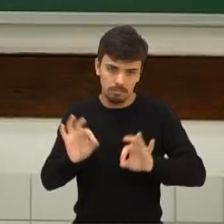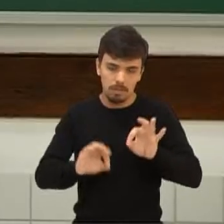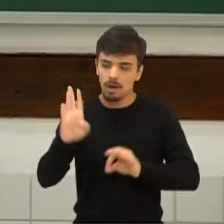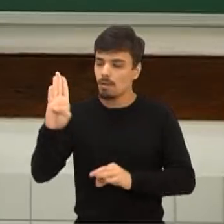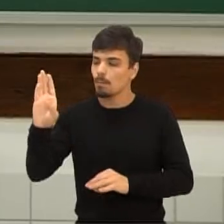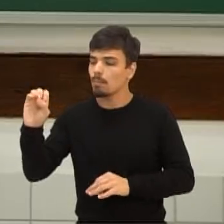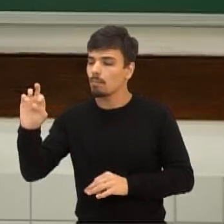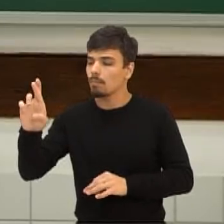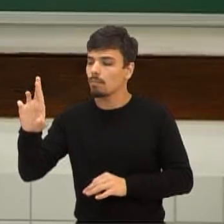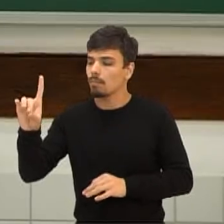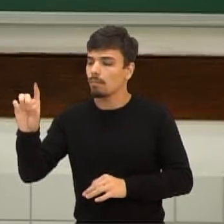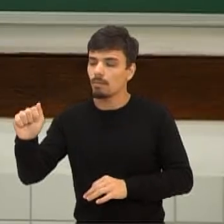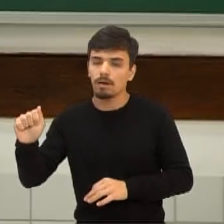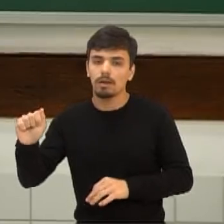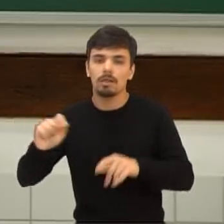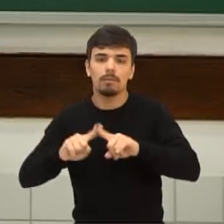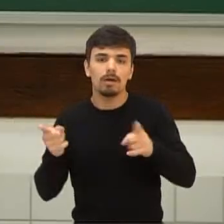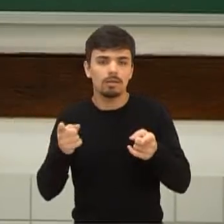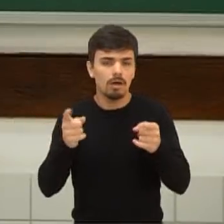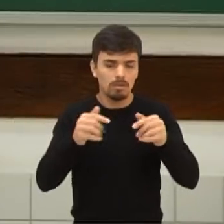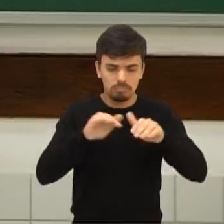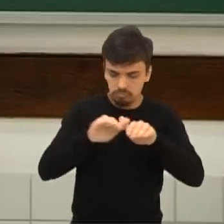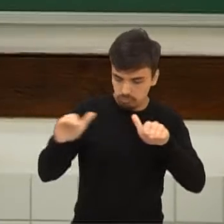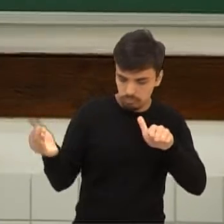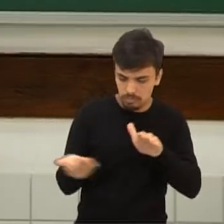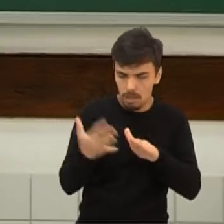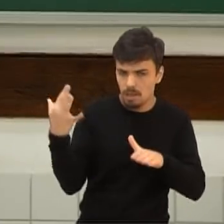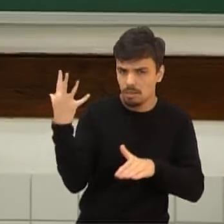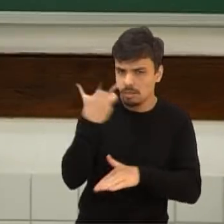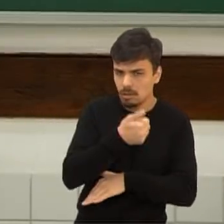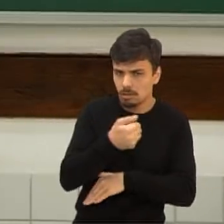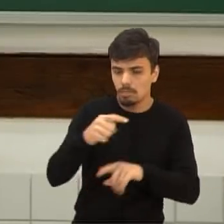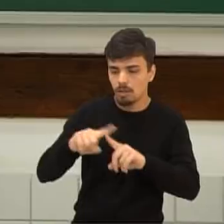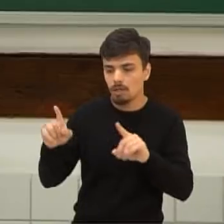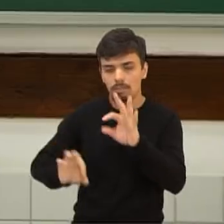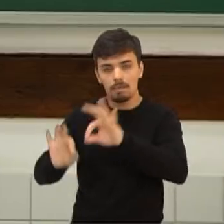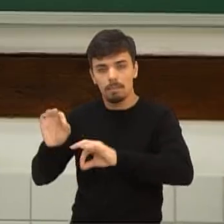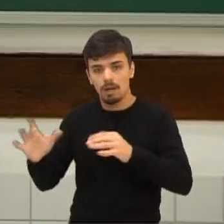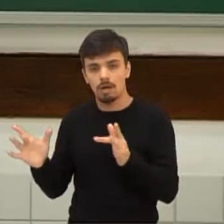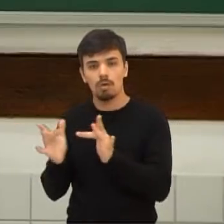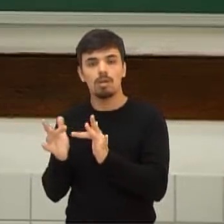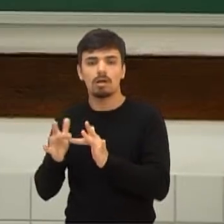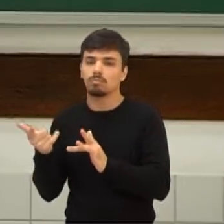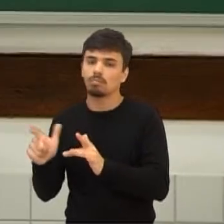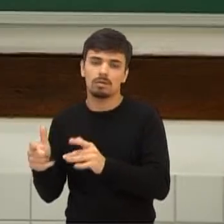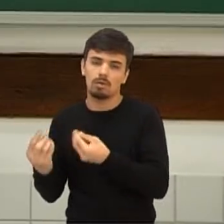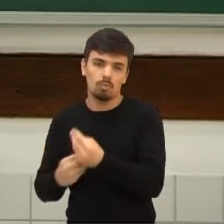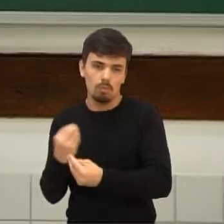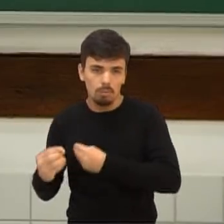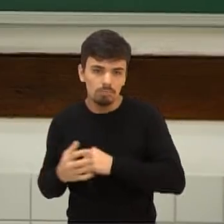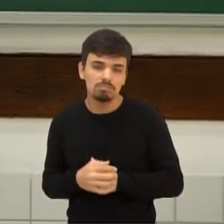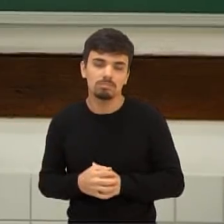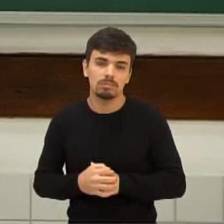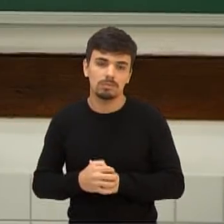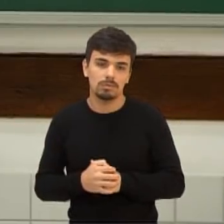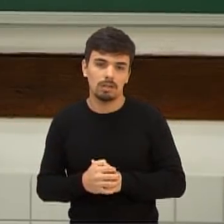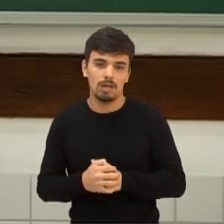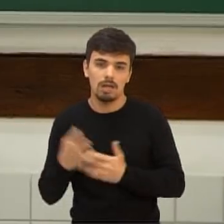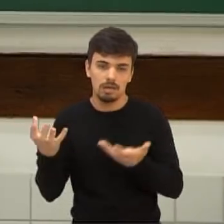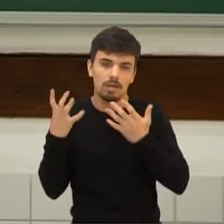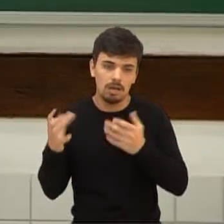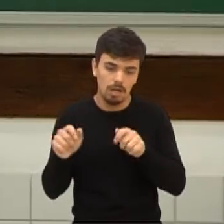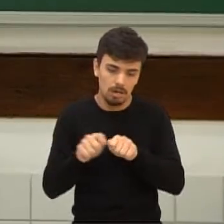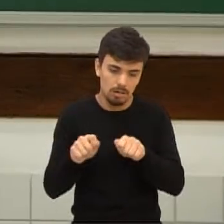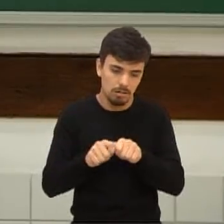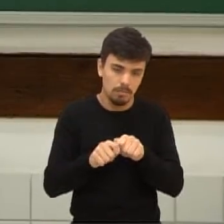ficou linda. Na hora de montar, a caixinha não encaixa, porque você não vai conseguir colar. Aí saem querendo colar